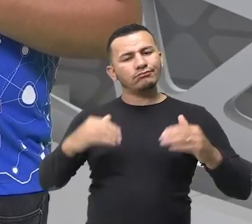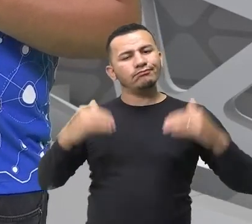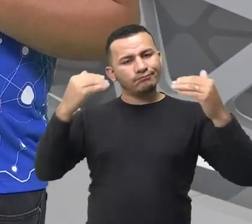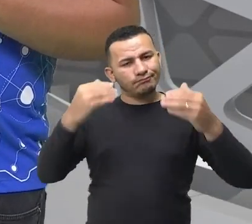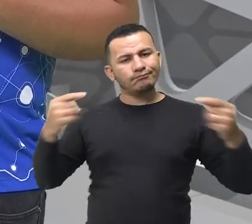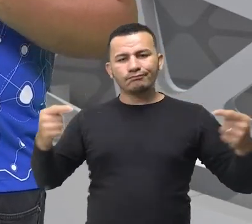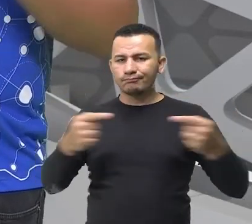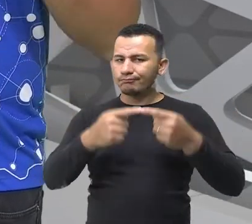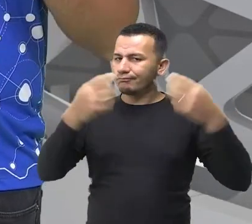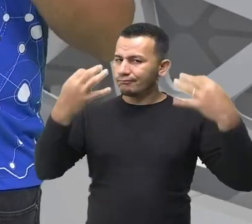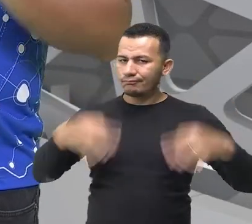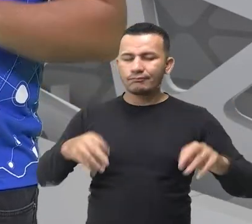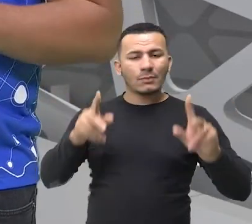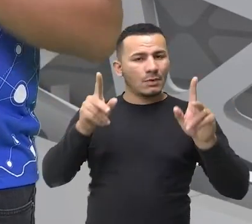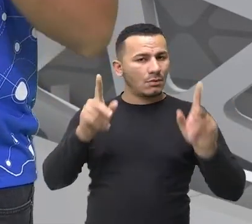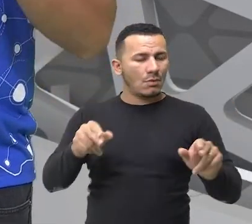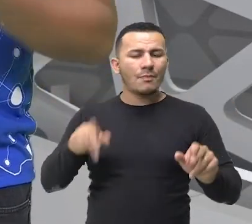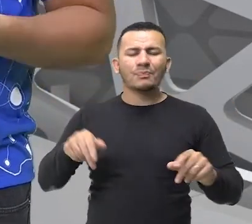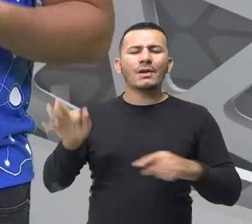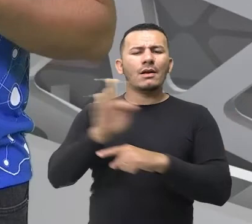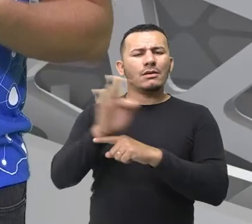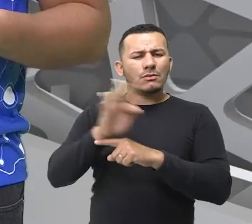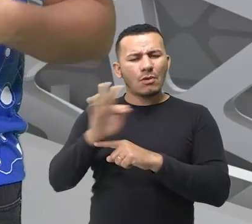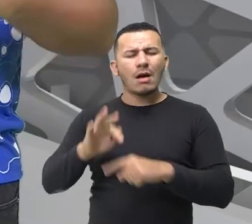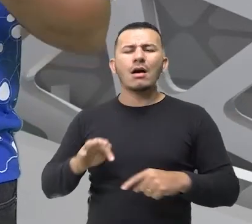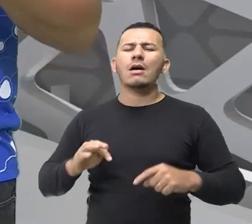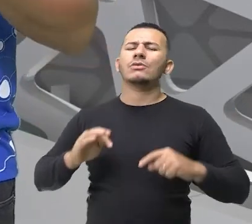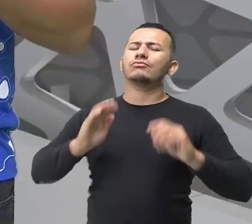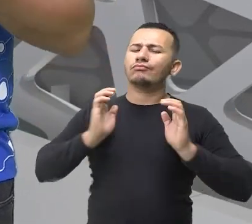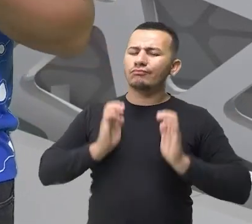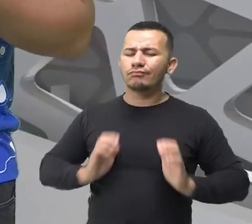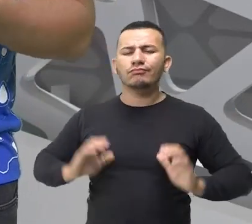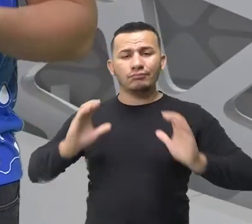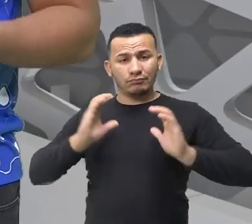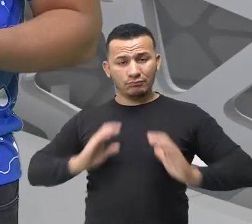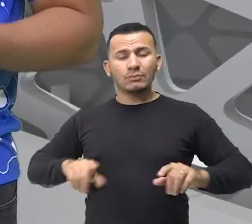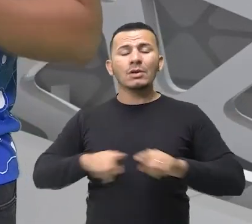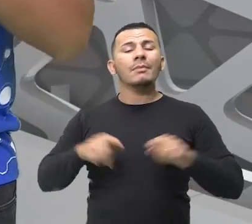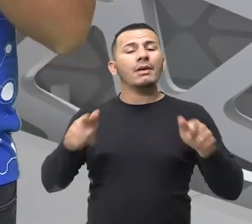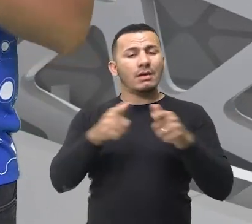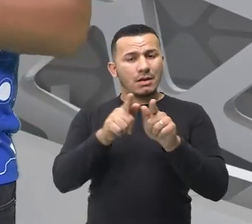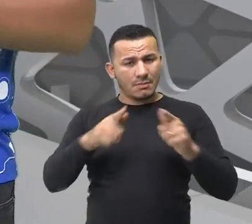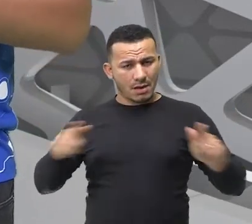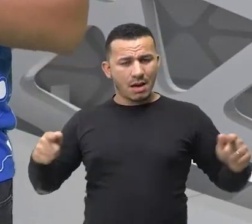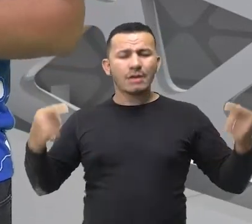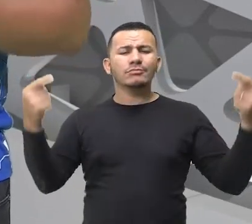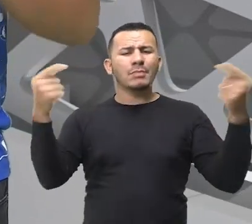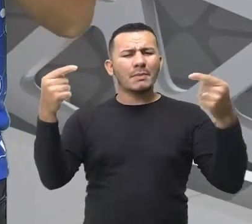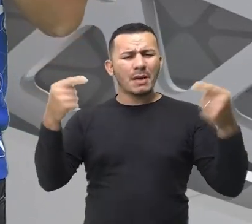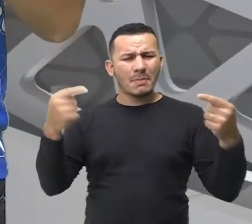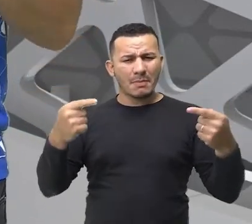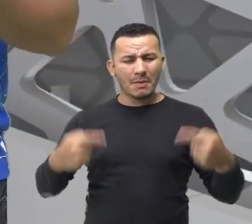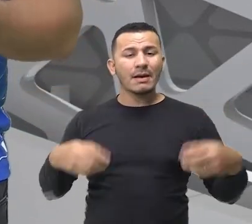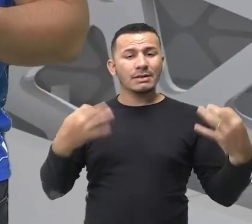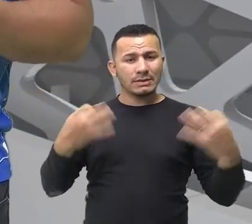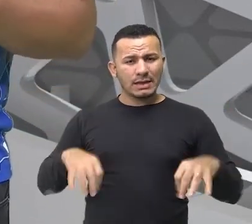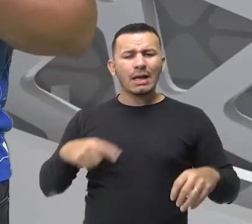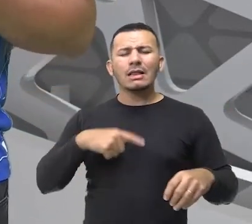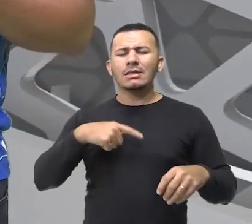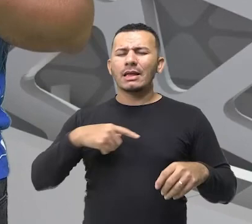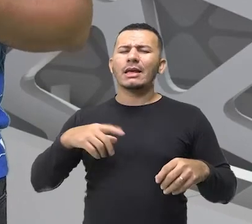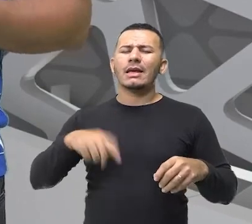formal que exatamente aquela linguagem que está de acordo com as normas gramaticais certo